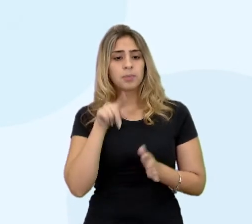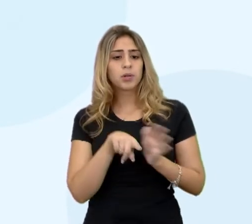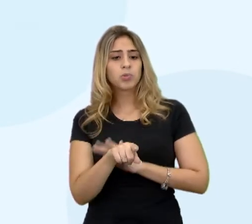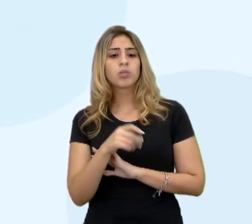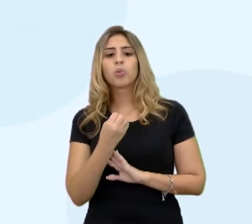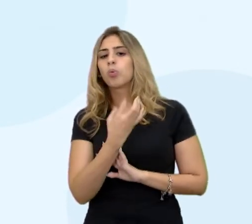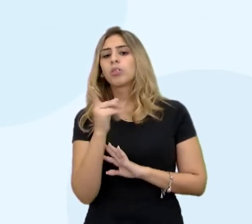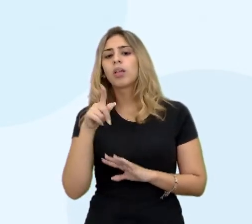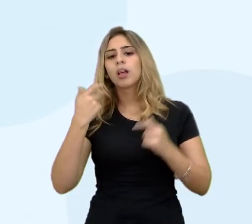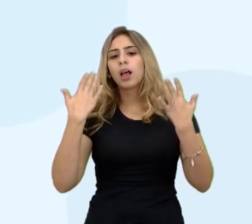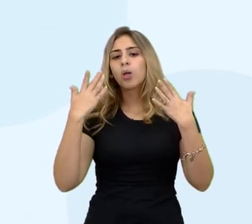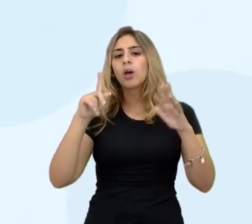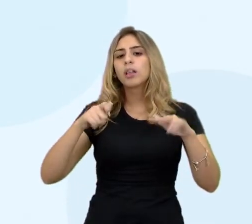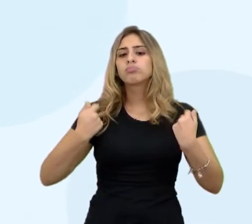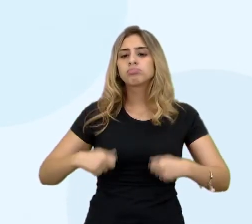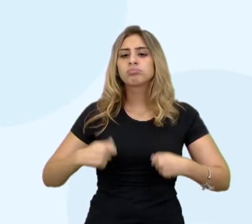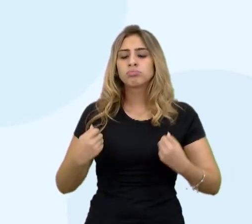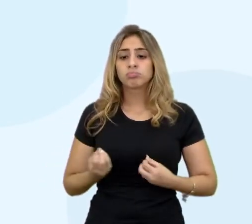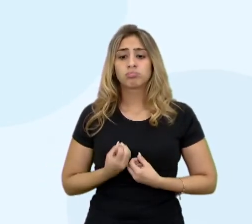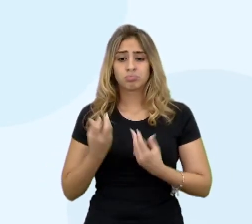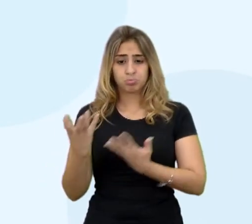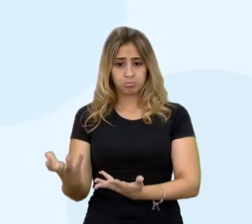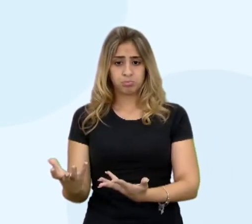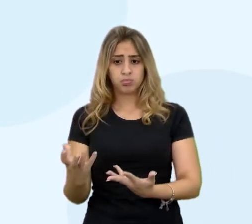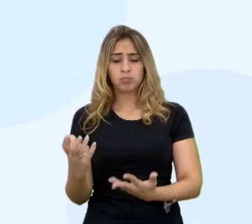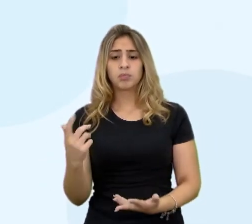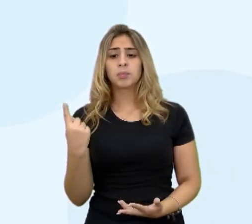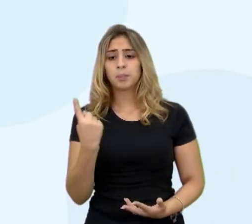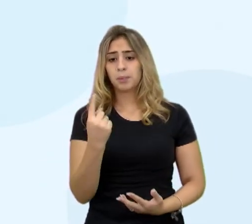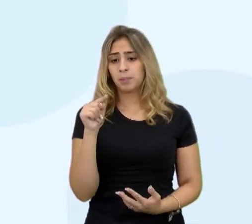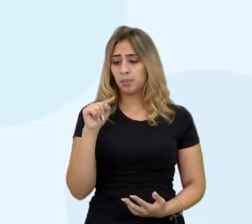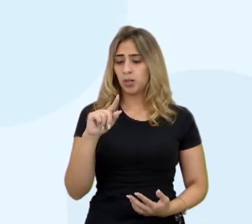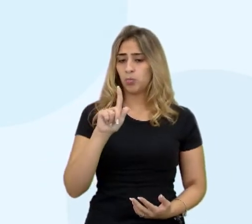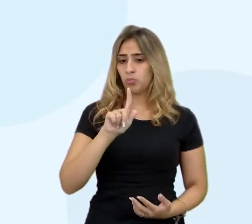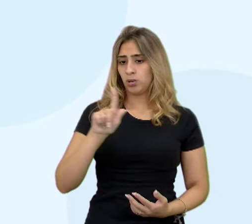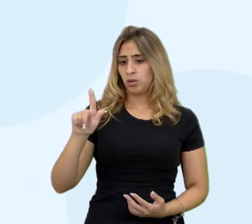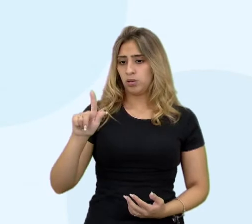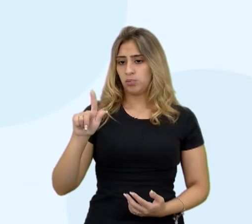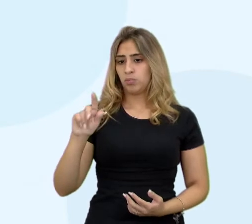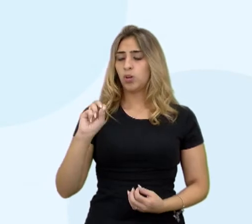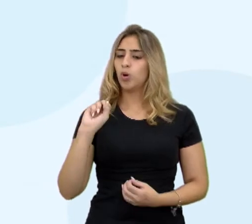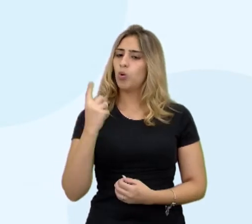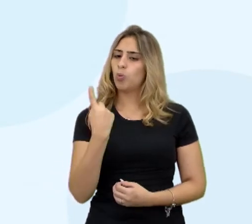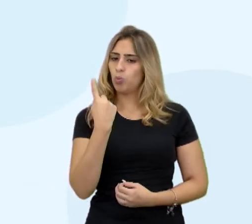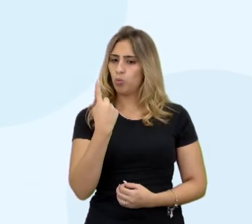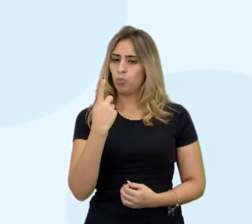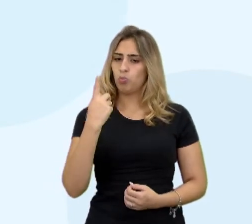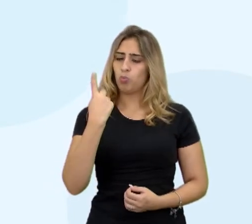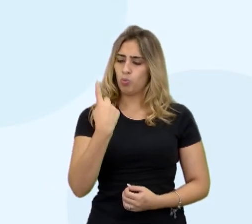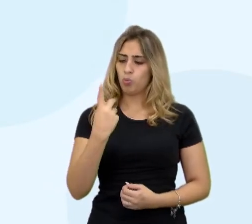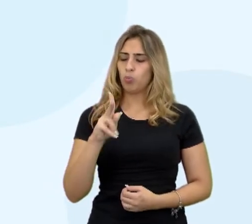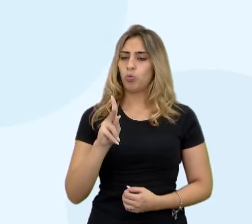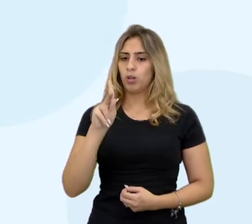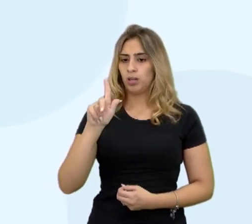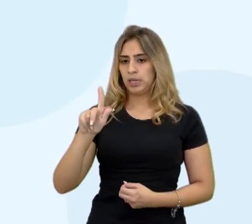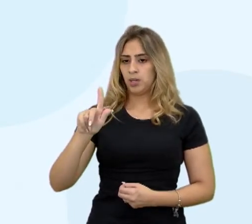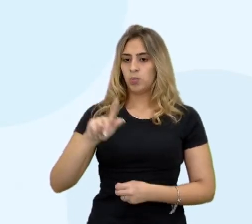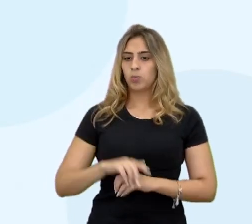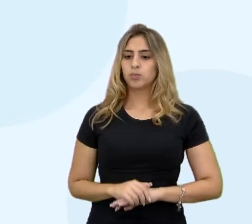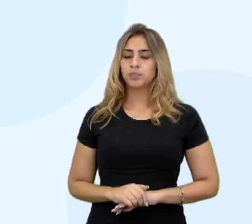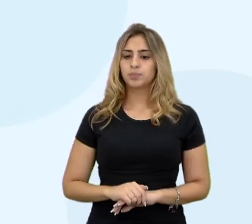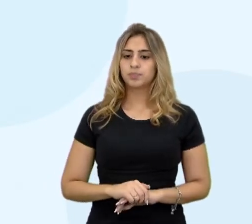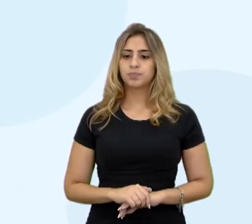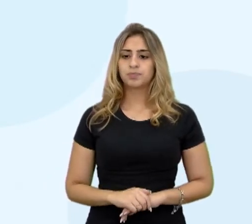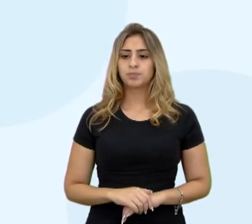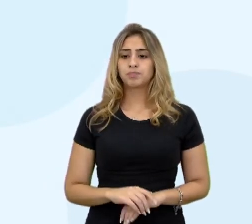de calor é necessário ser fornecido para que 1000 gramas ou 1 quilo, né, ou 1 litro de água saia